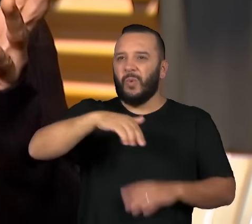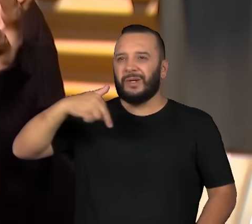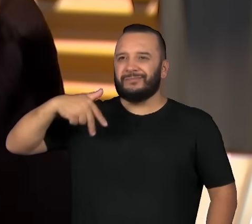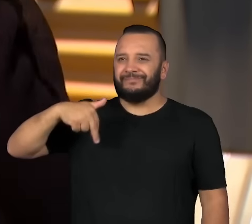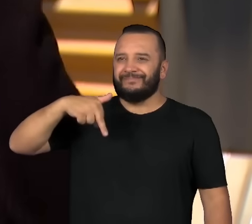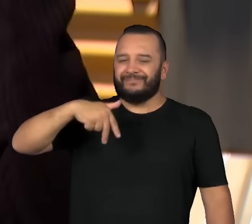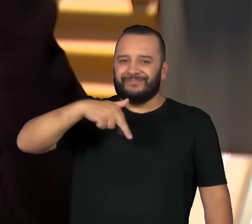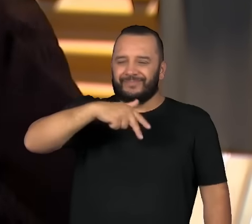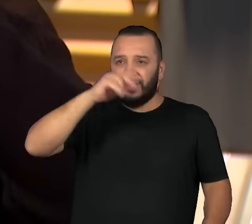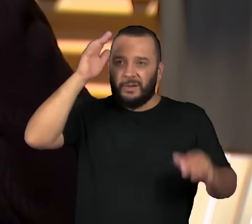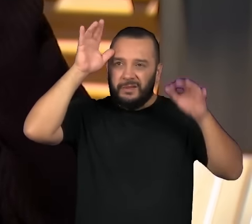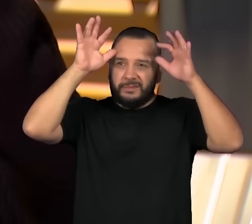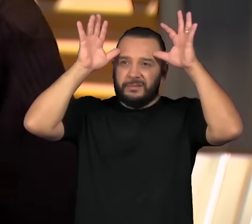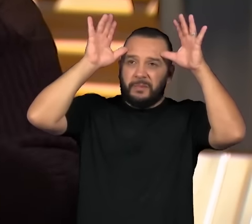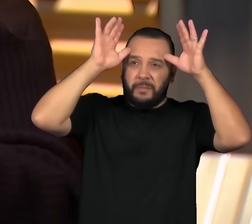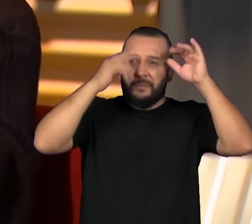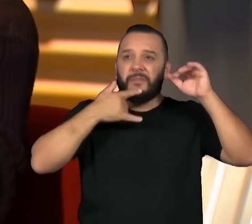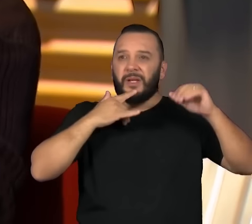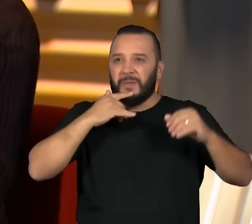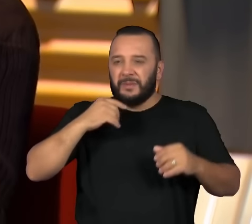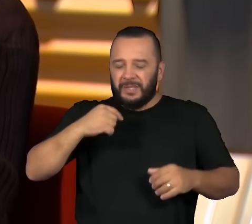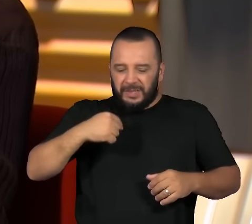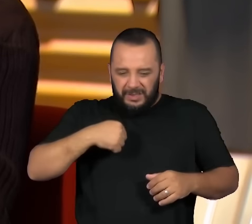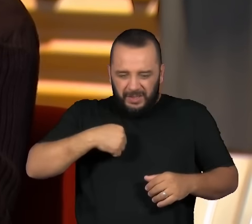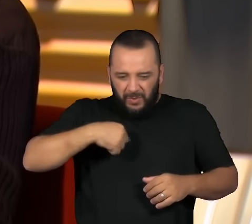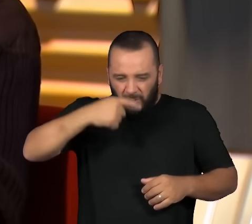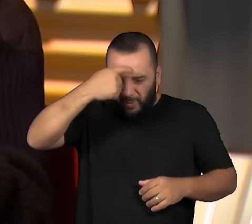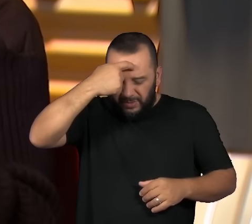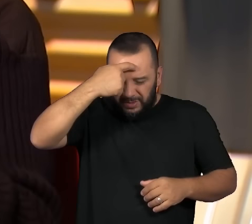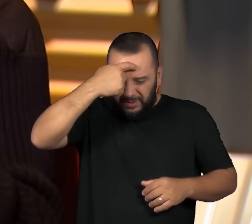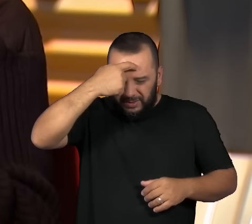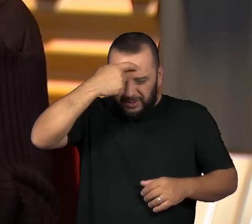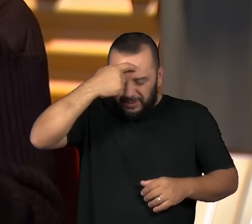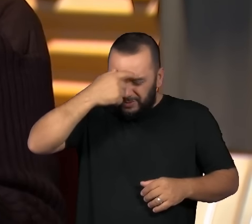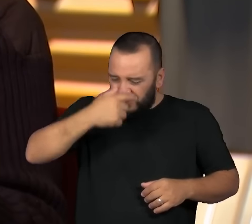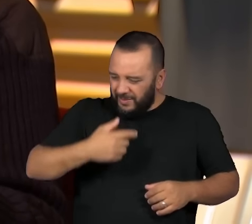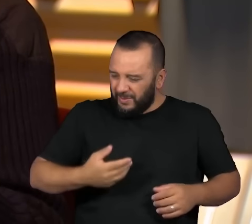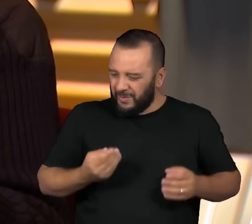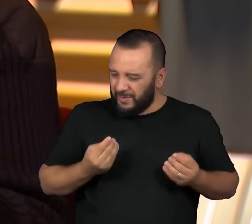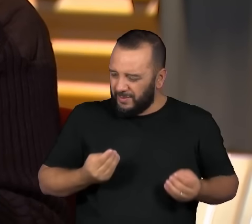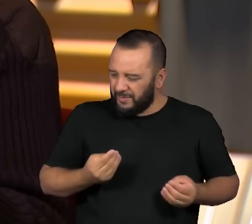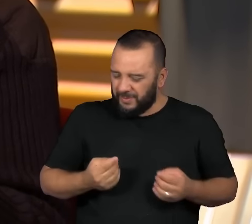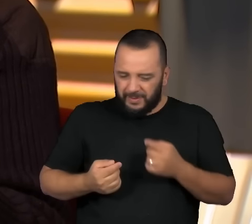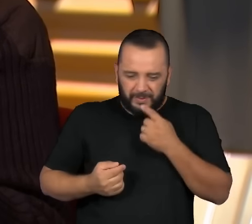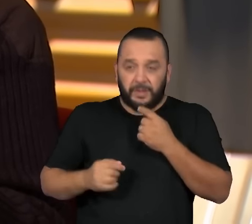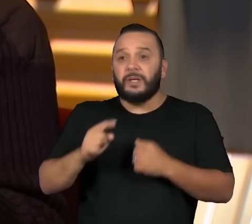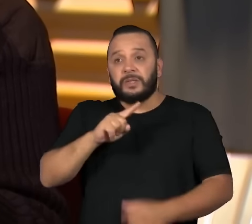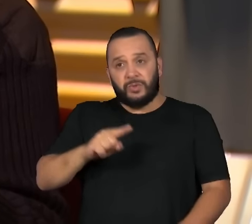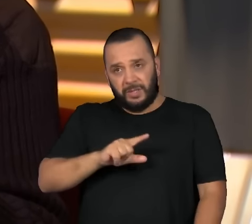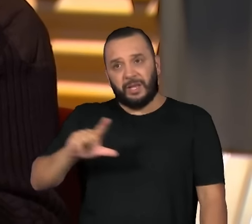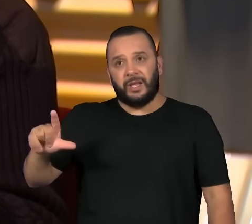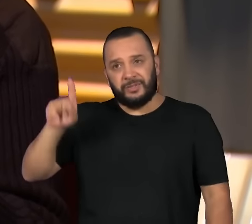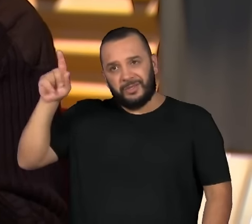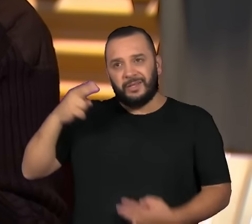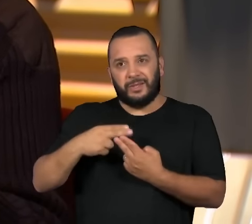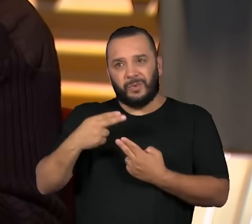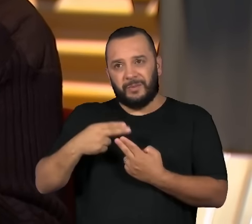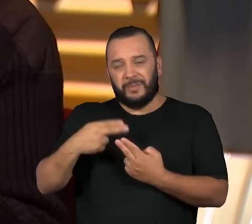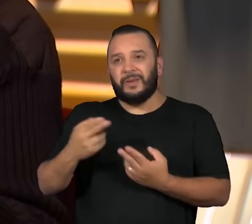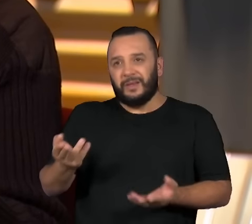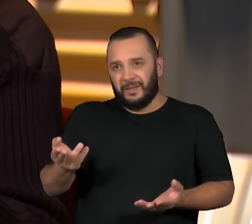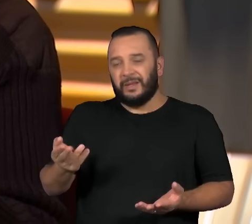tava alucinado, bêbado, eu tava tão consciente, mano, porque eu conversei comigo mesmo. Foi lá na ZL, né, no Tatuapé, eu chamo o meu